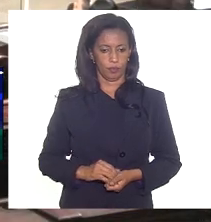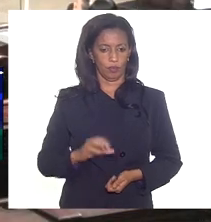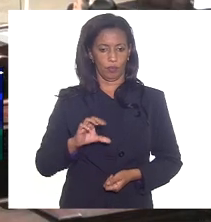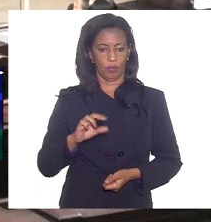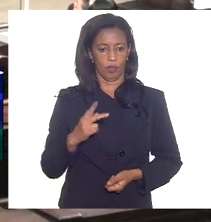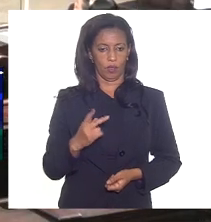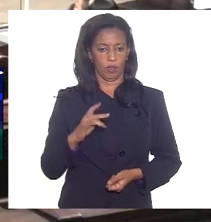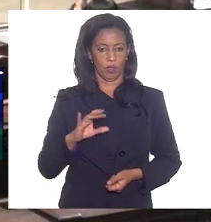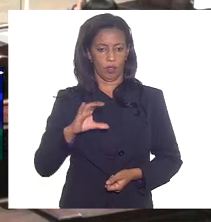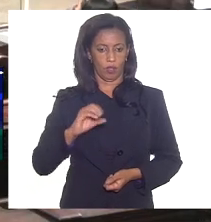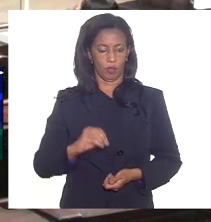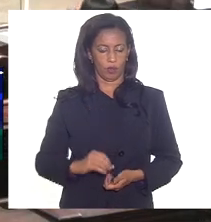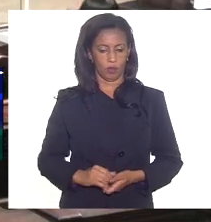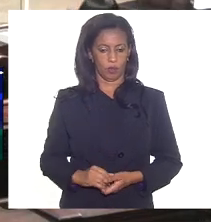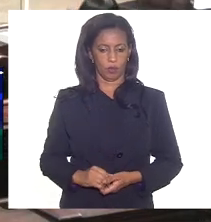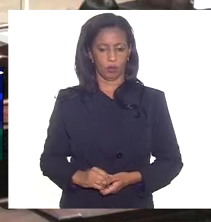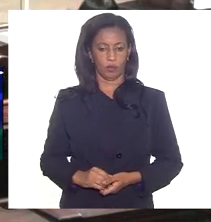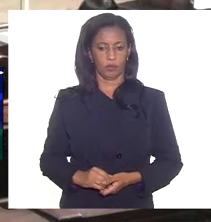Chico Machado.